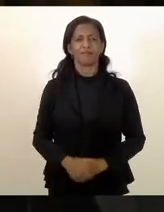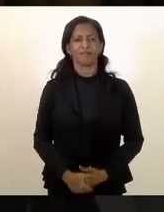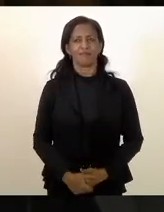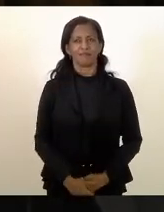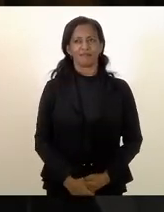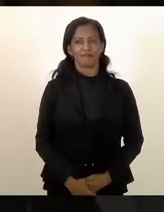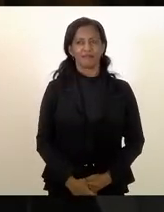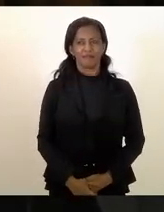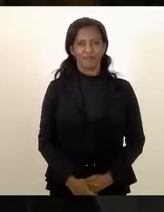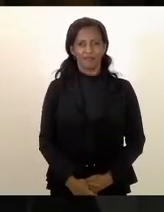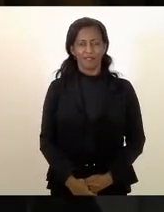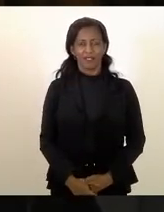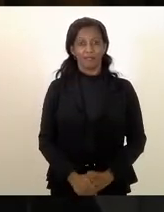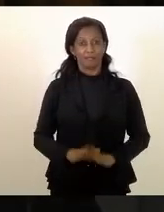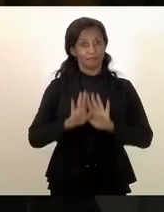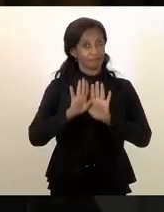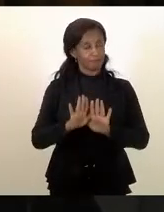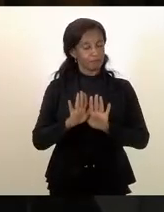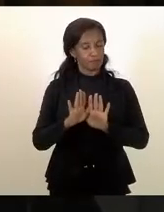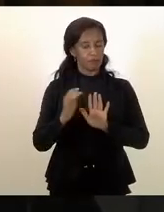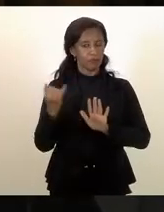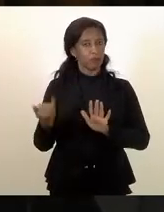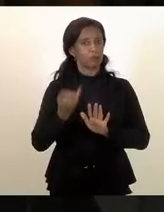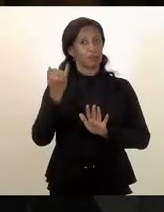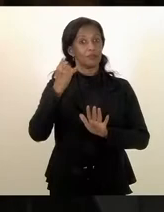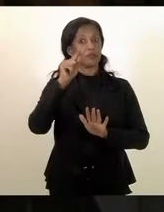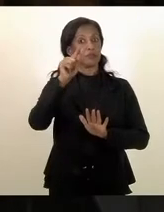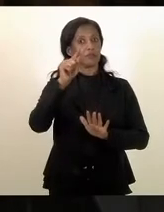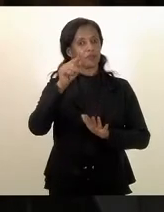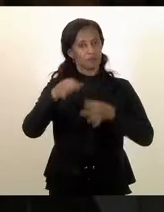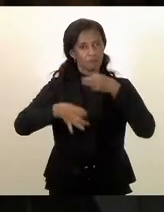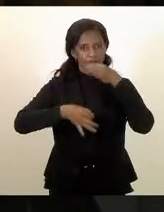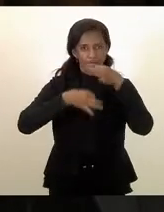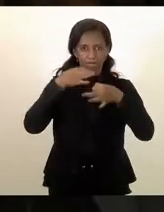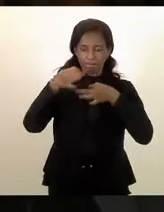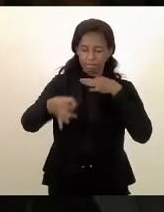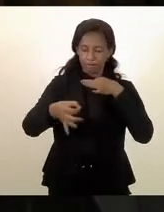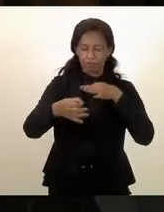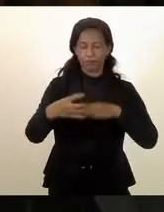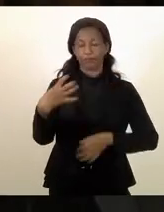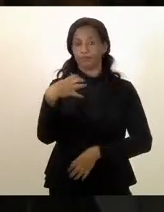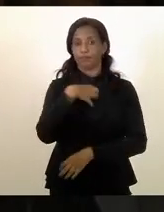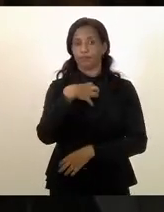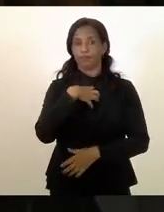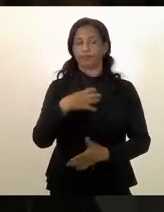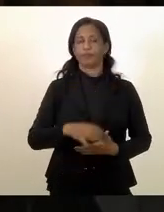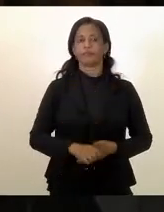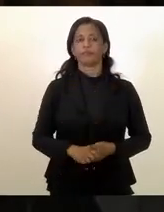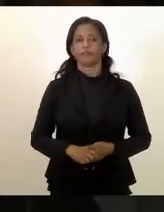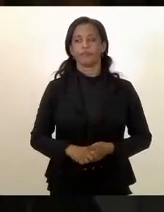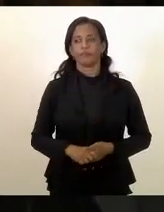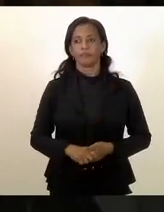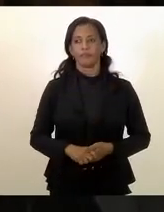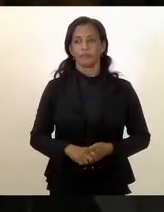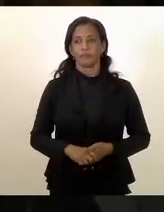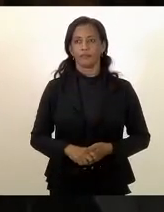mas o importante foi as suas ponderações no sentido de se deixar